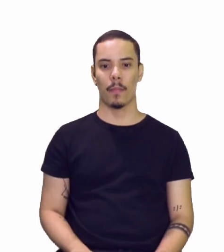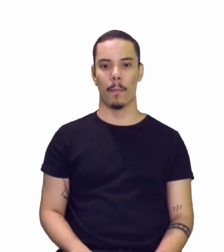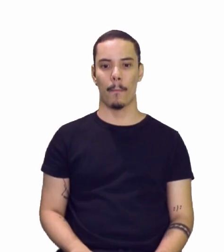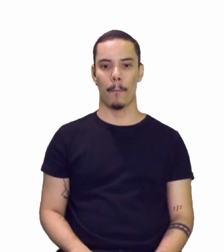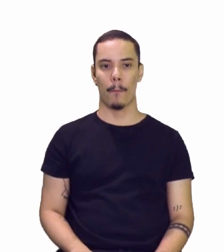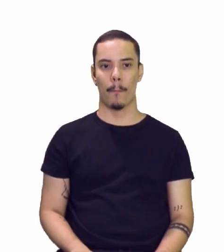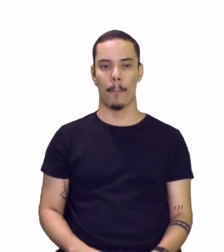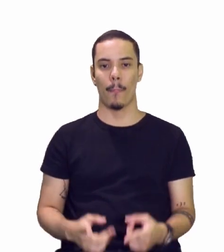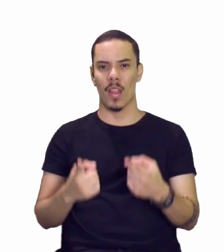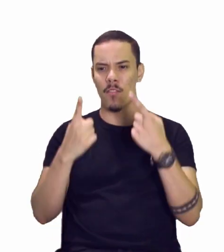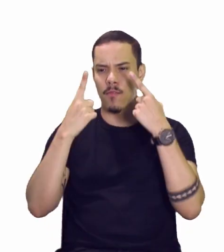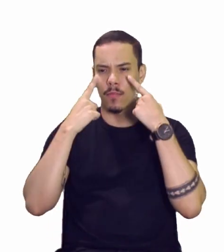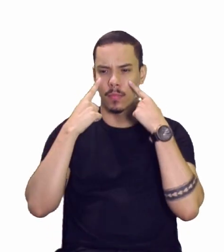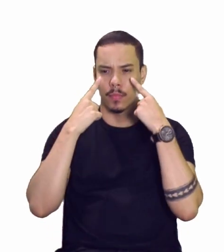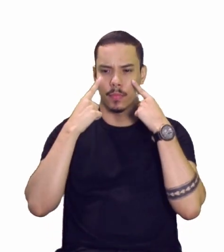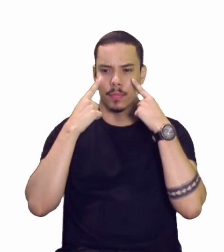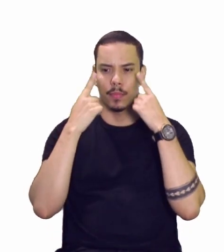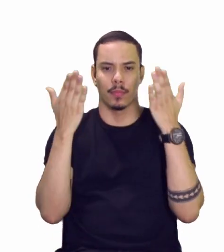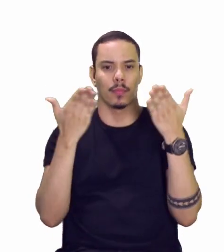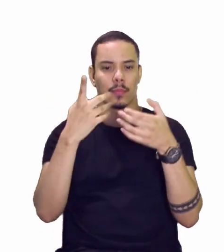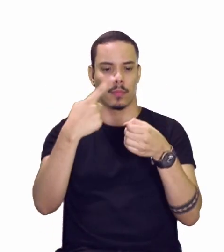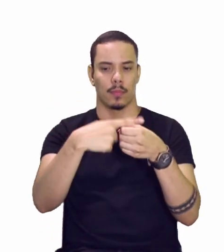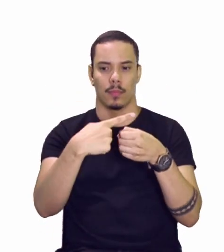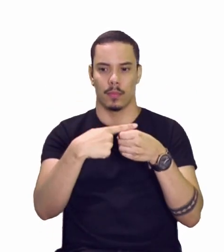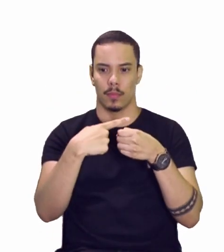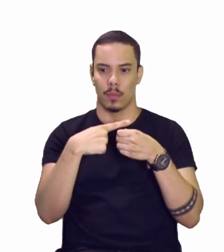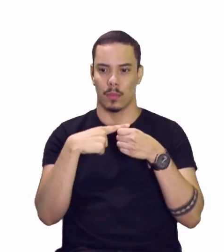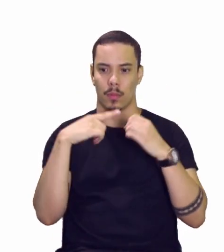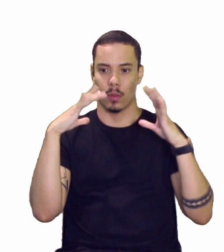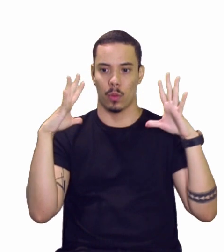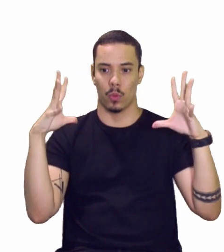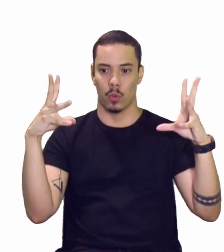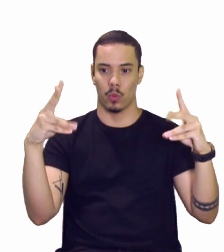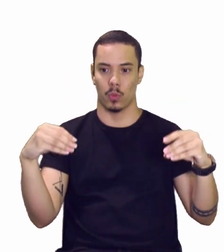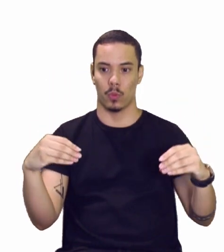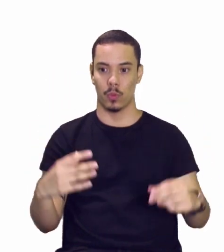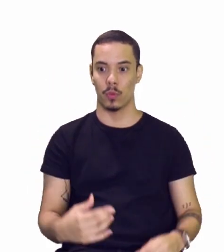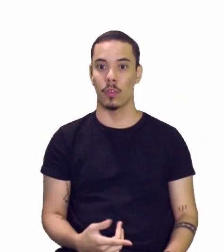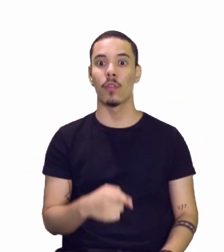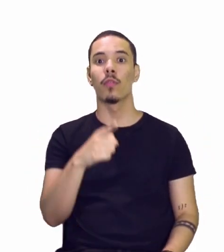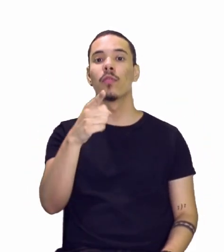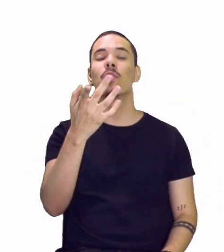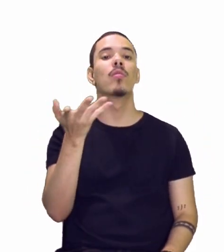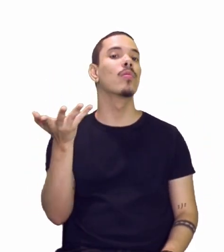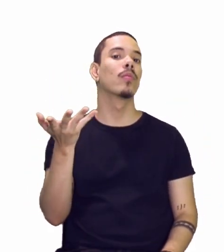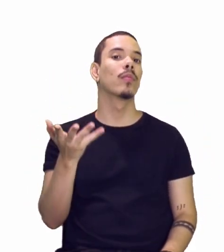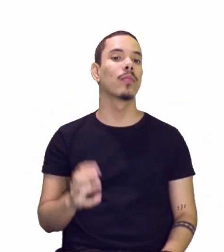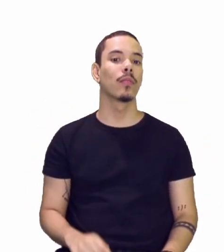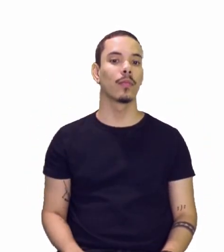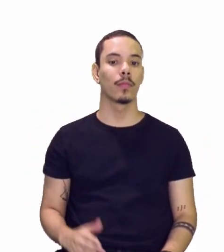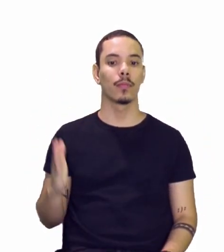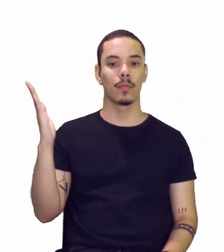Vejam só, aí os nossos municípios. Você está em qual município?